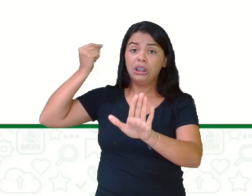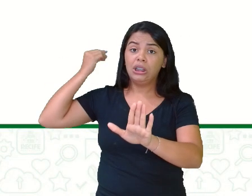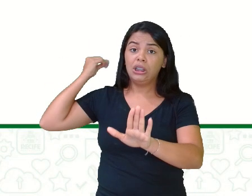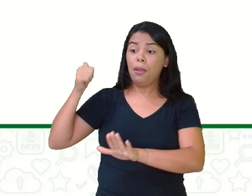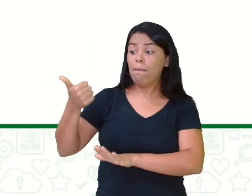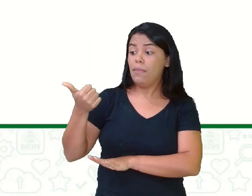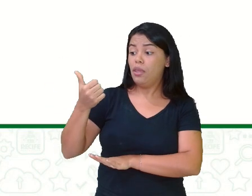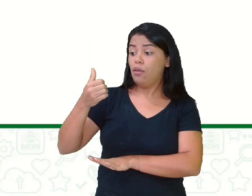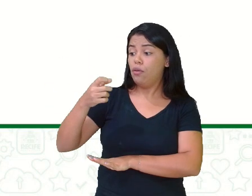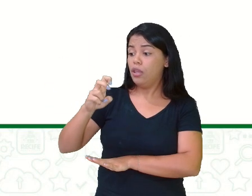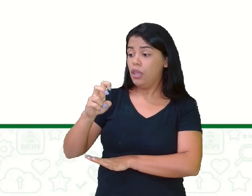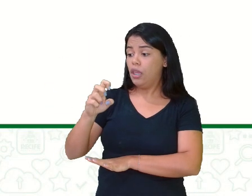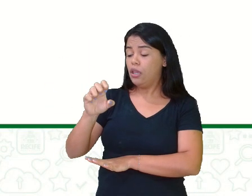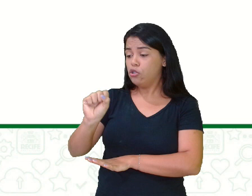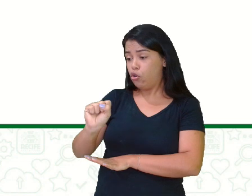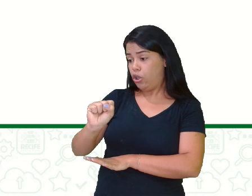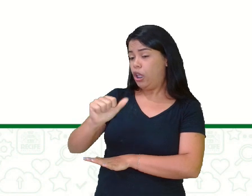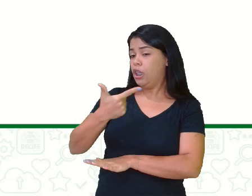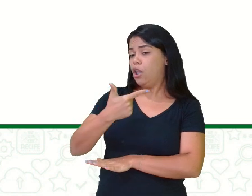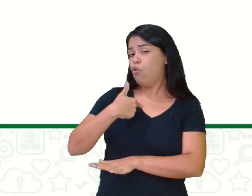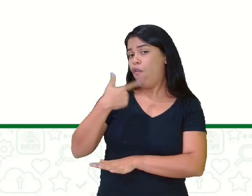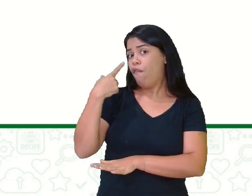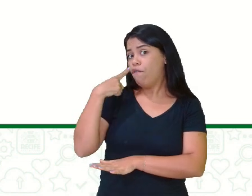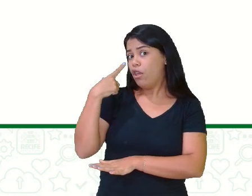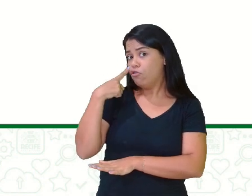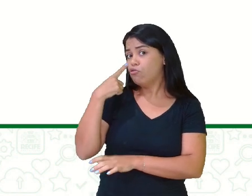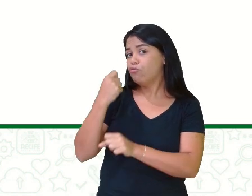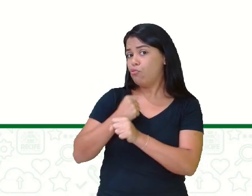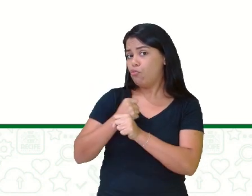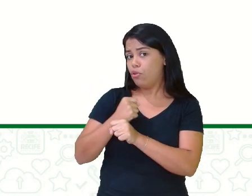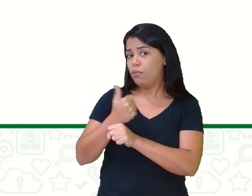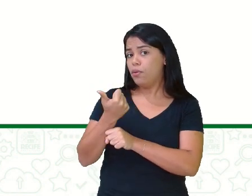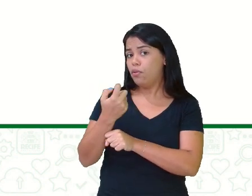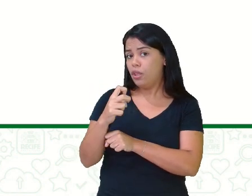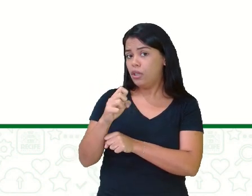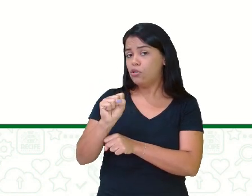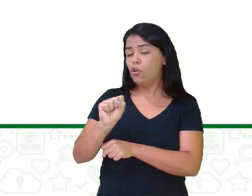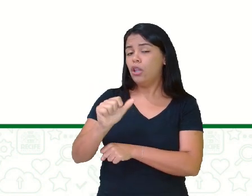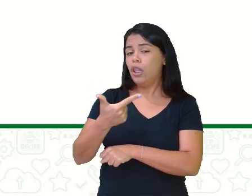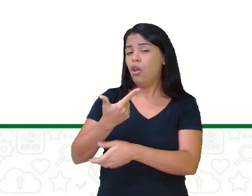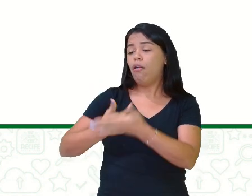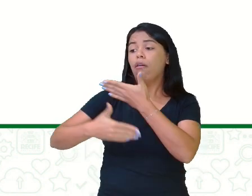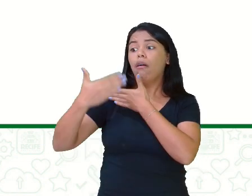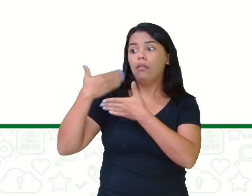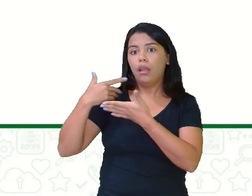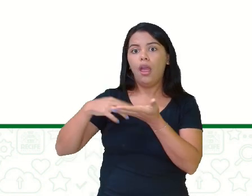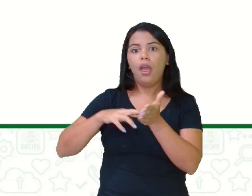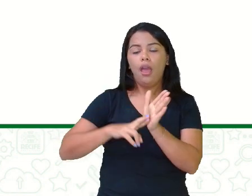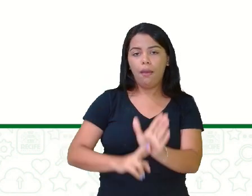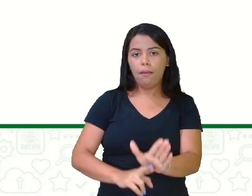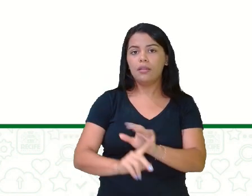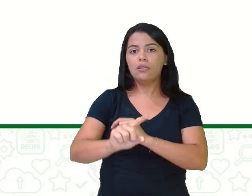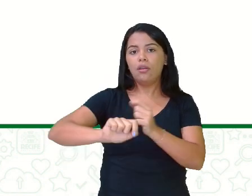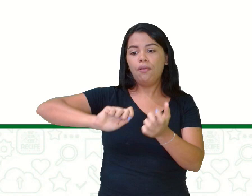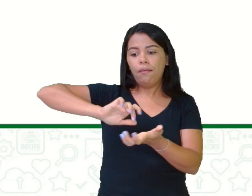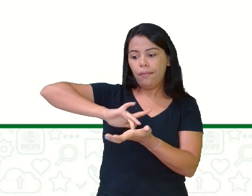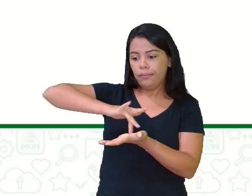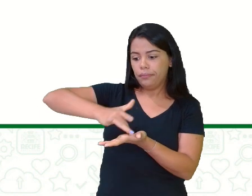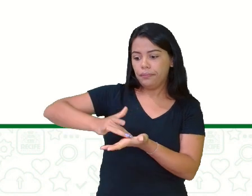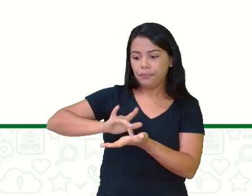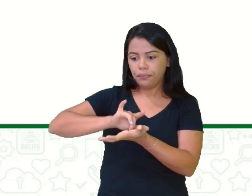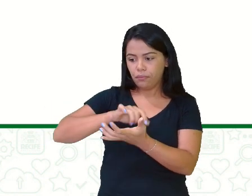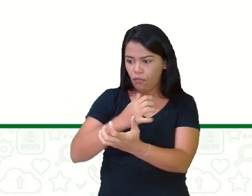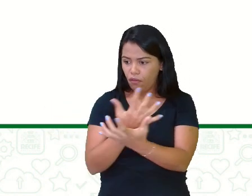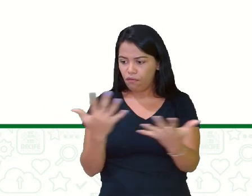de 1582, gente. Vê que interessante. É a representação de um balé perante o rei